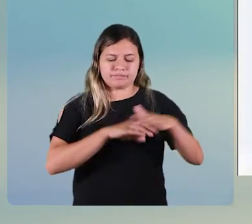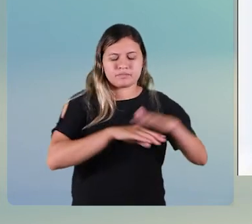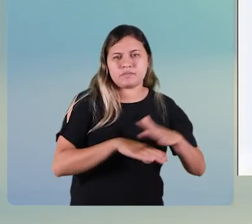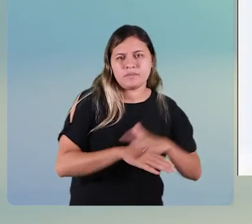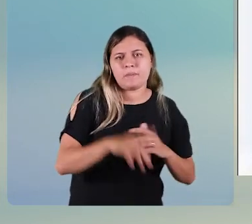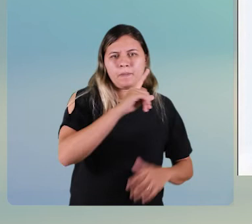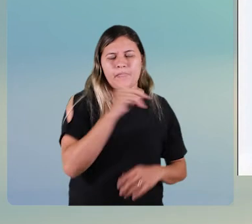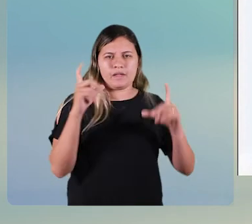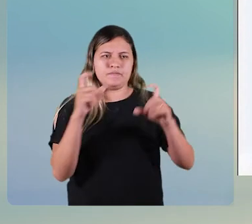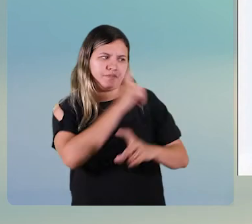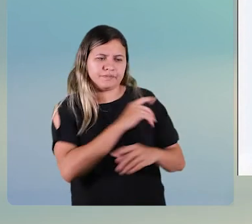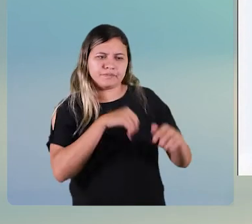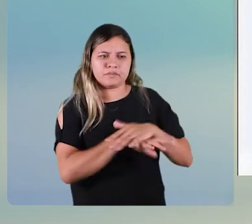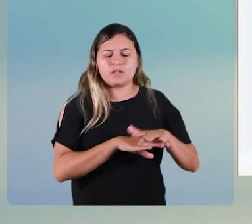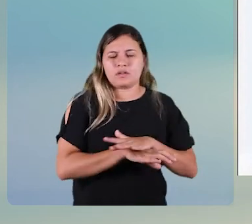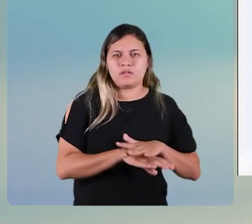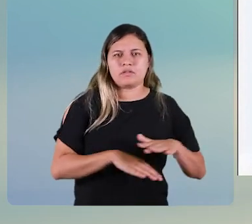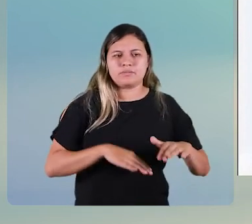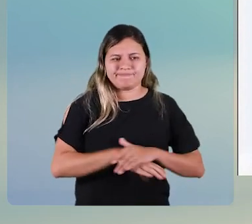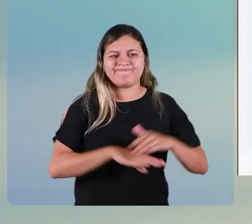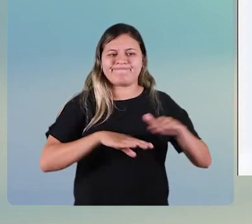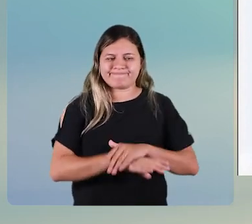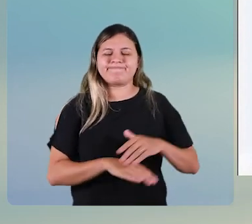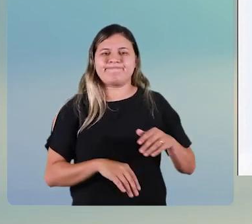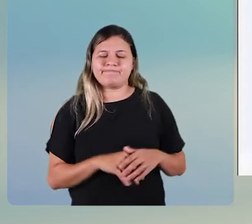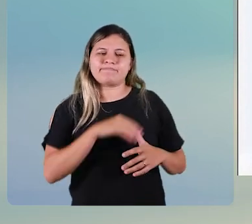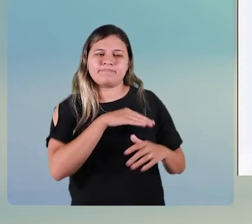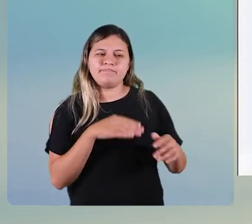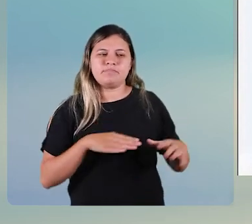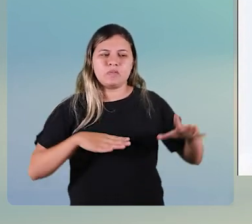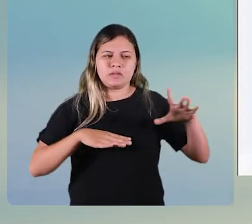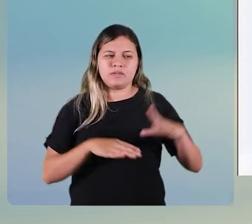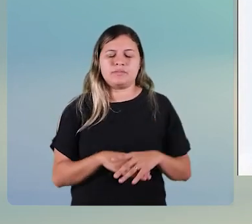encapsulado, ó, né? Ele é envolvido por várias